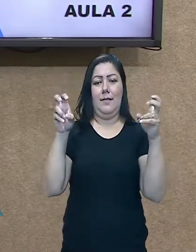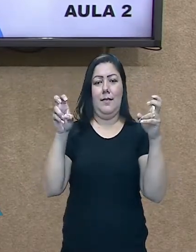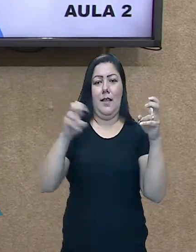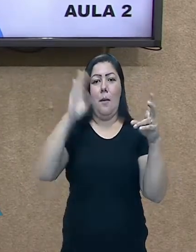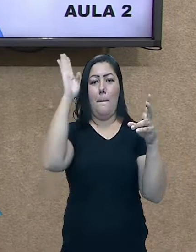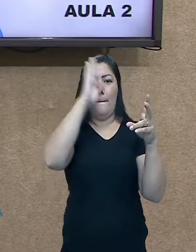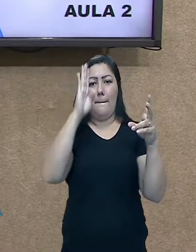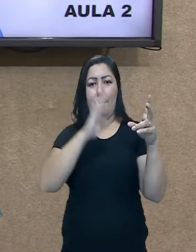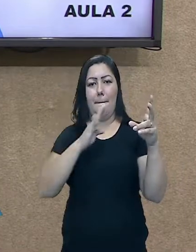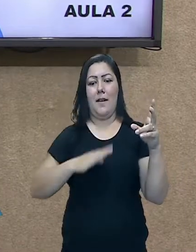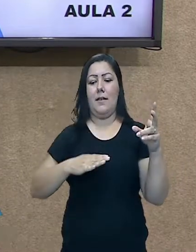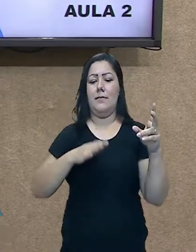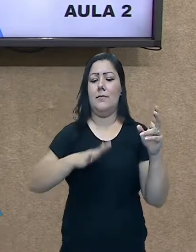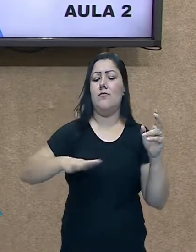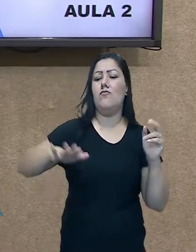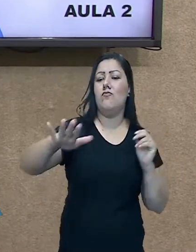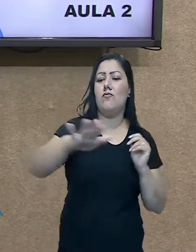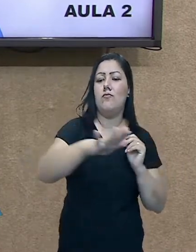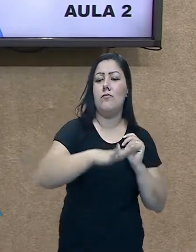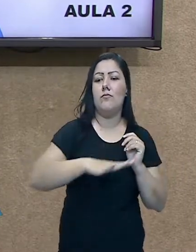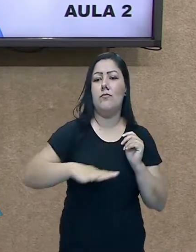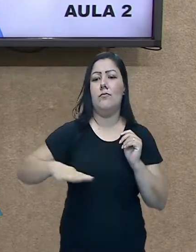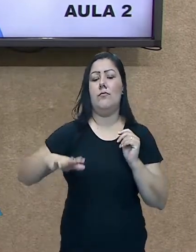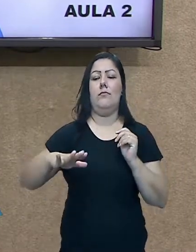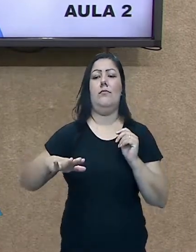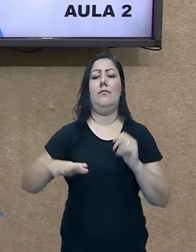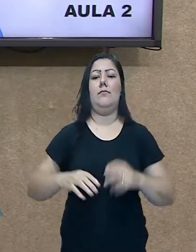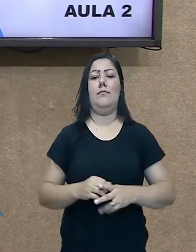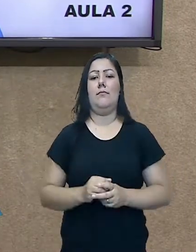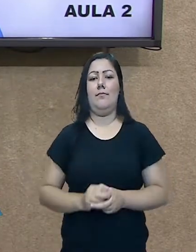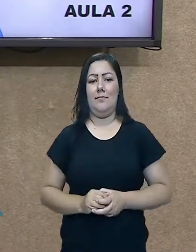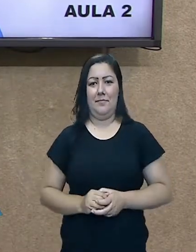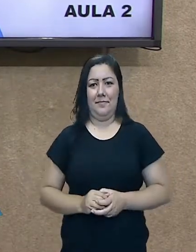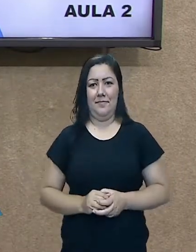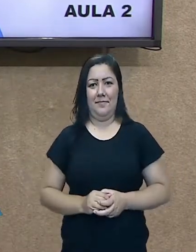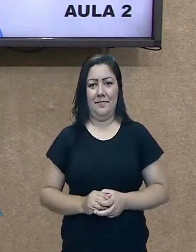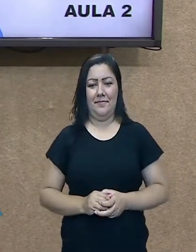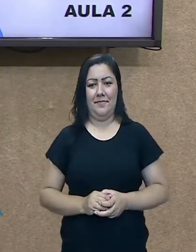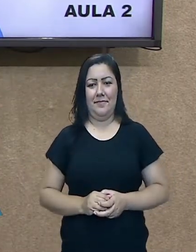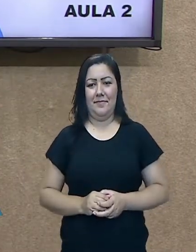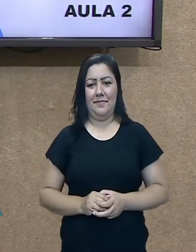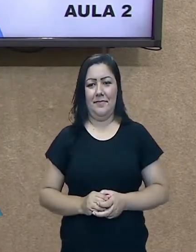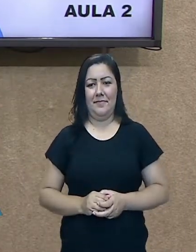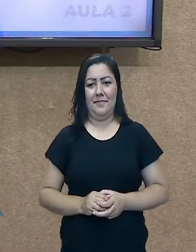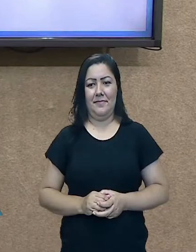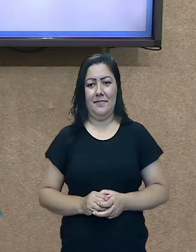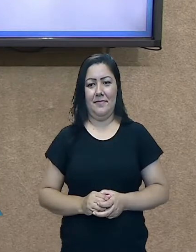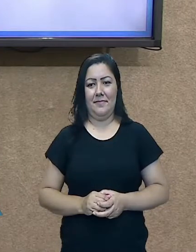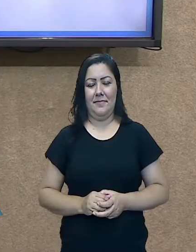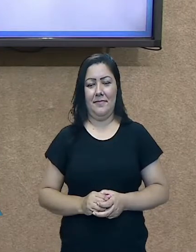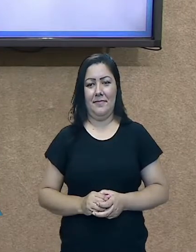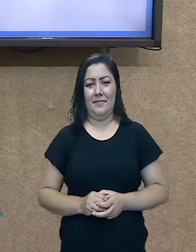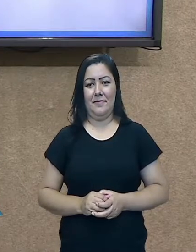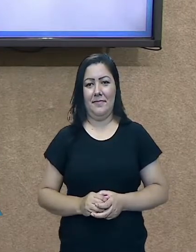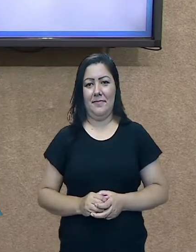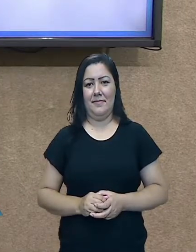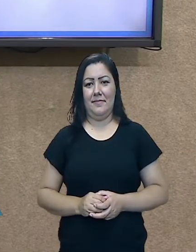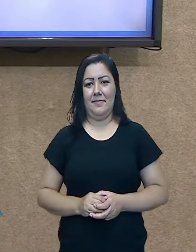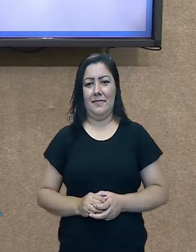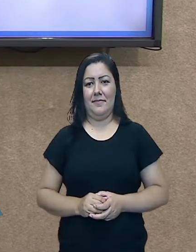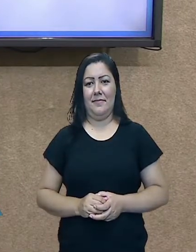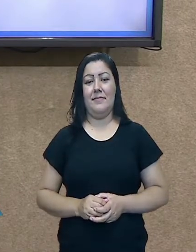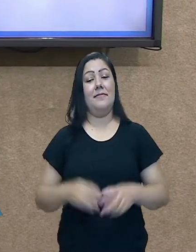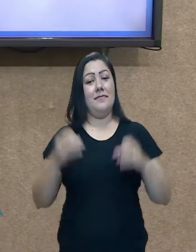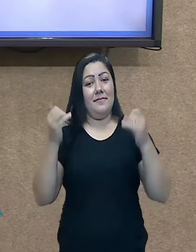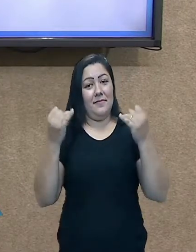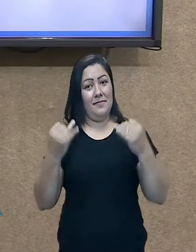nosso conteúdo é relacionado ao Brasil. E hoje nós vamos falar um pouquinho sobre esse